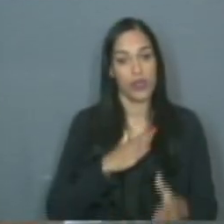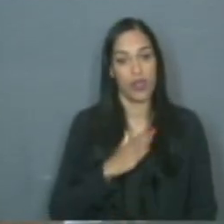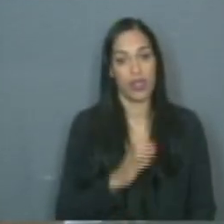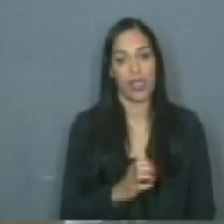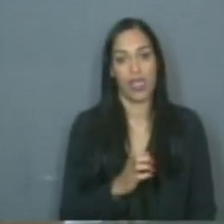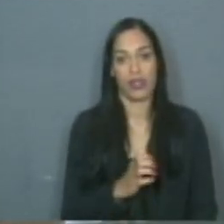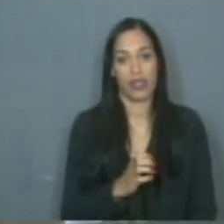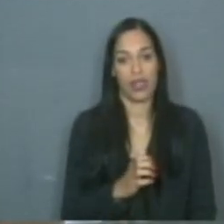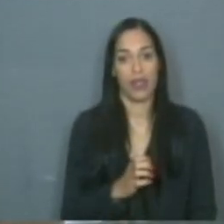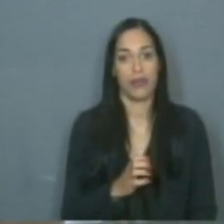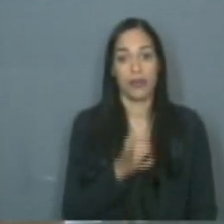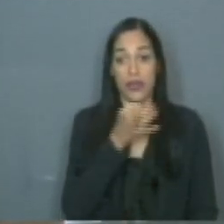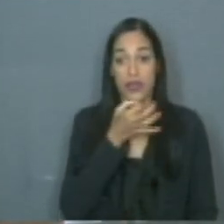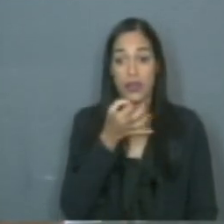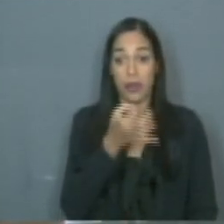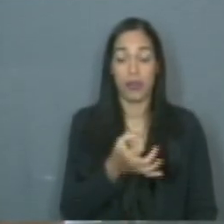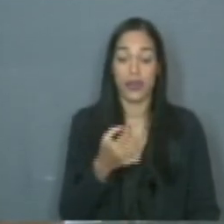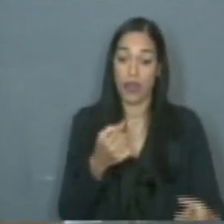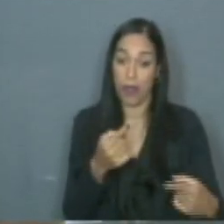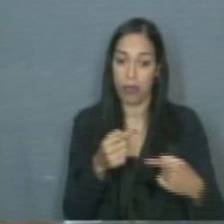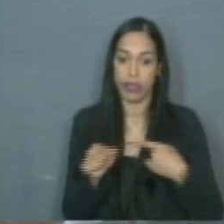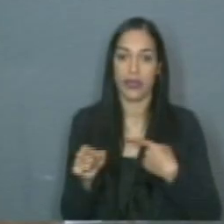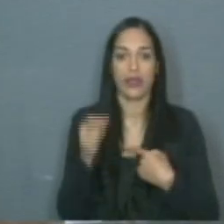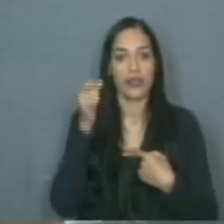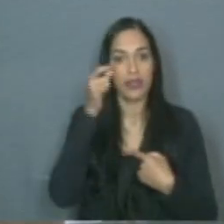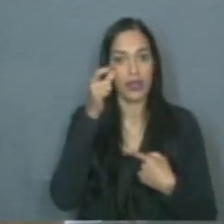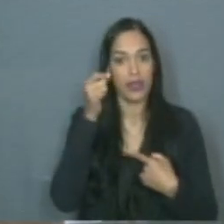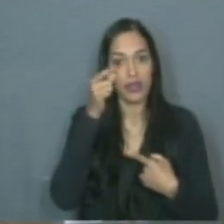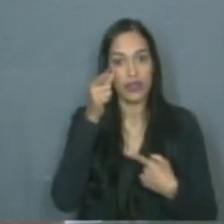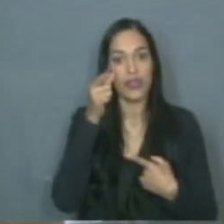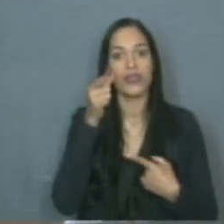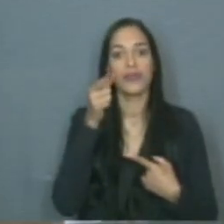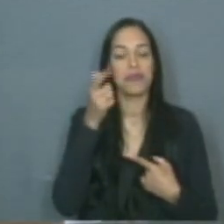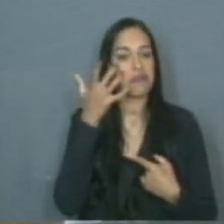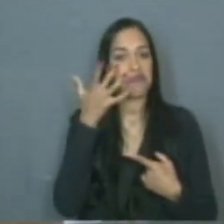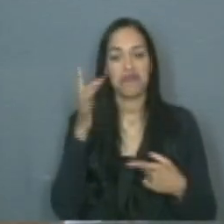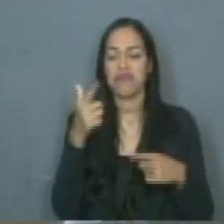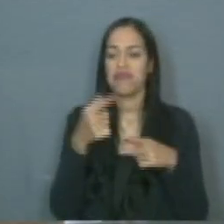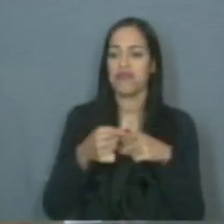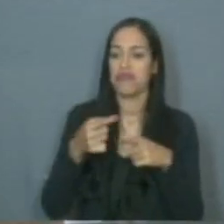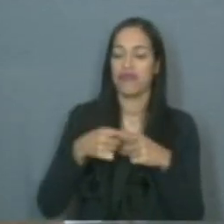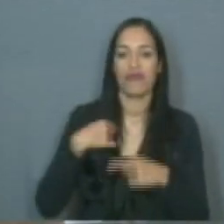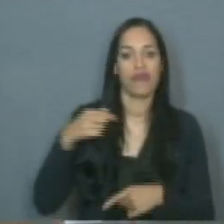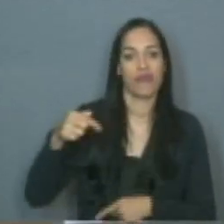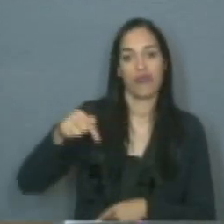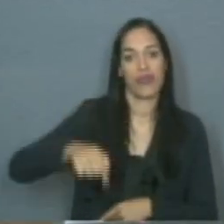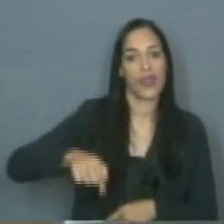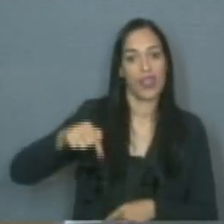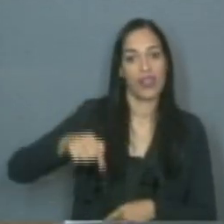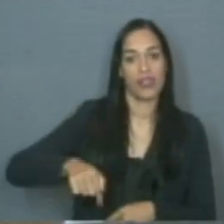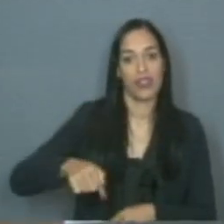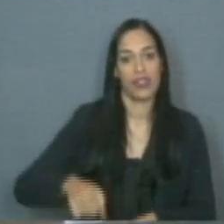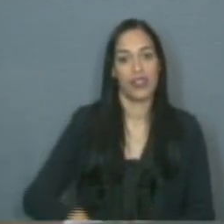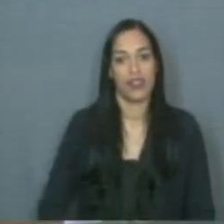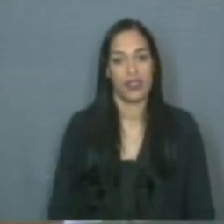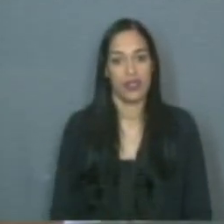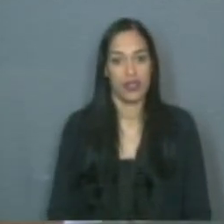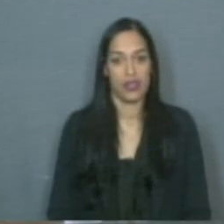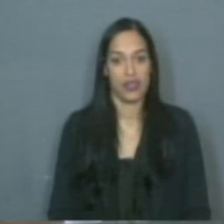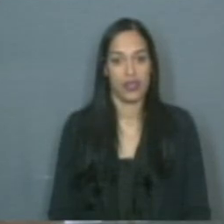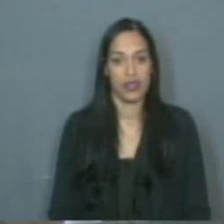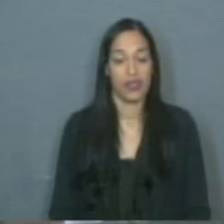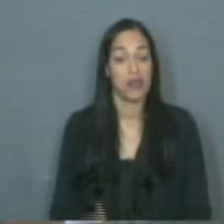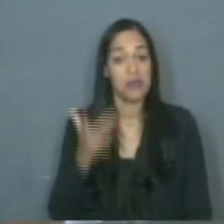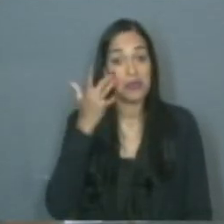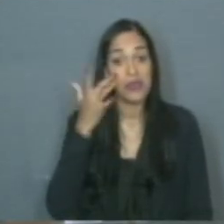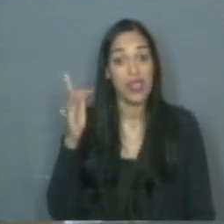por se posicionar contrariamente a ideologias, não sei por que a gente tem um parlamento aqui, né? Não sei por que a